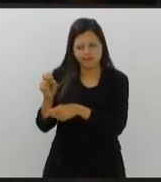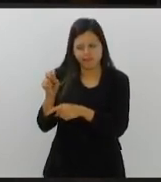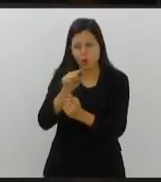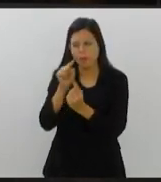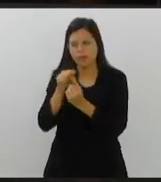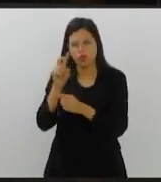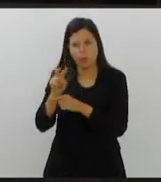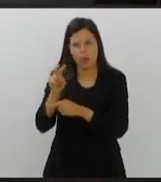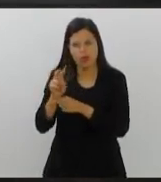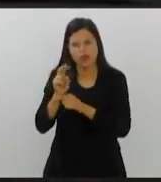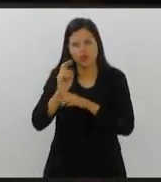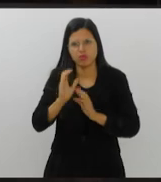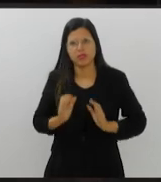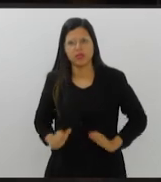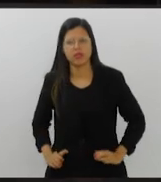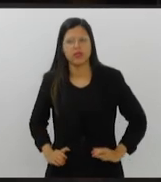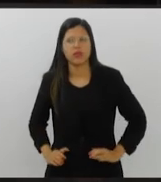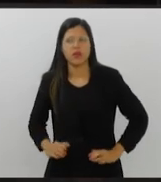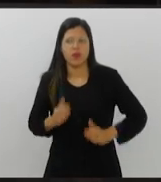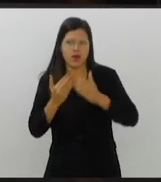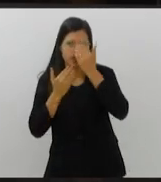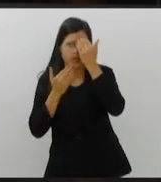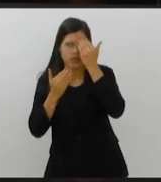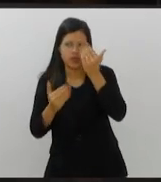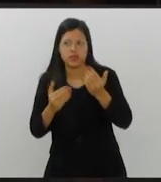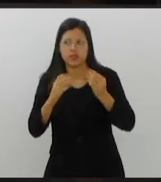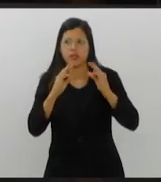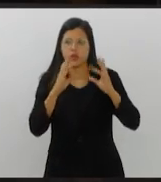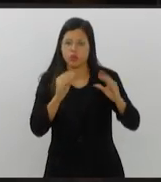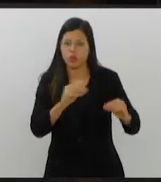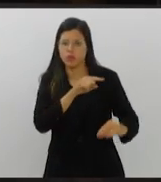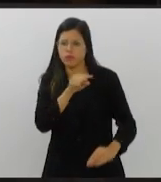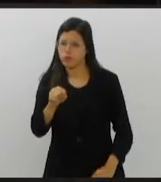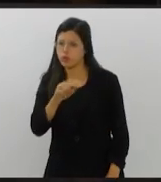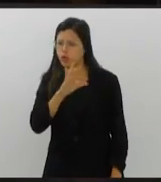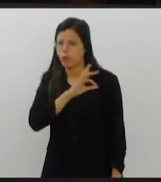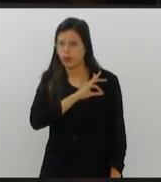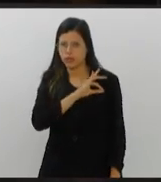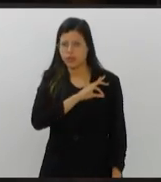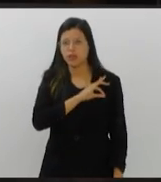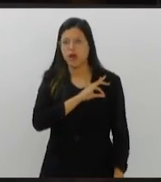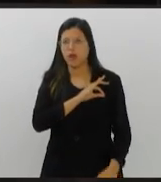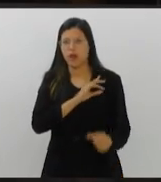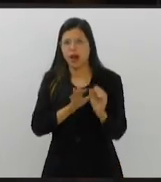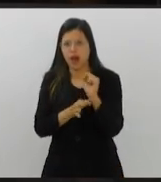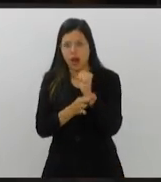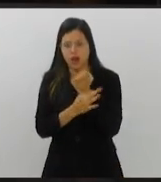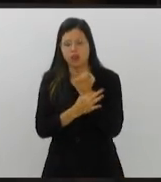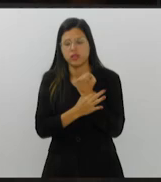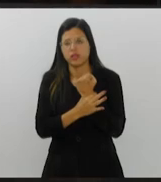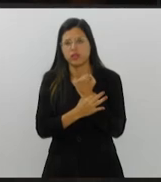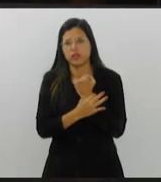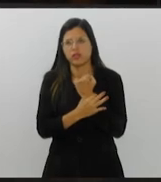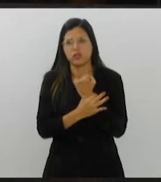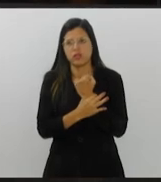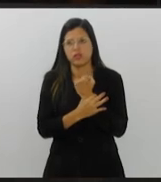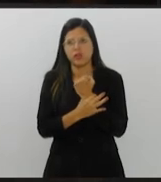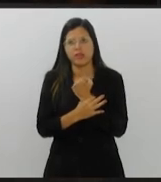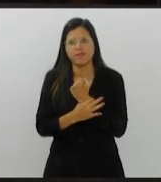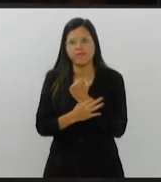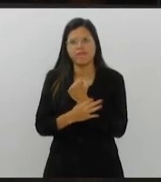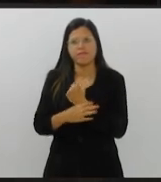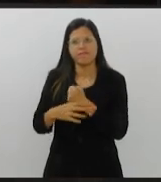Quero agradecer em especial a todos os senhores policiais que têm garantido a segurança para que